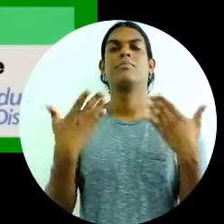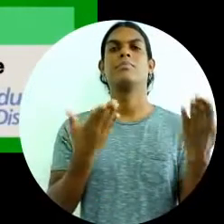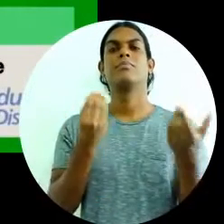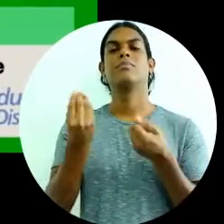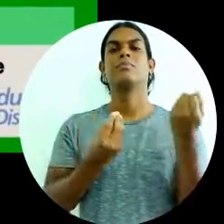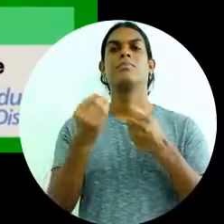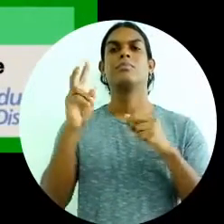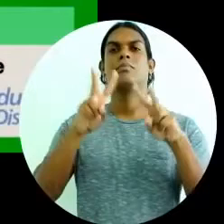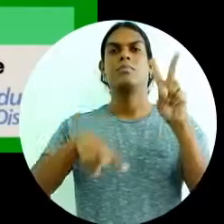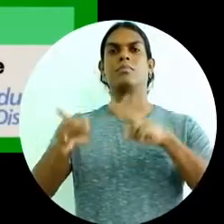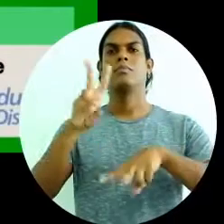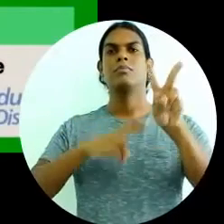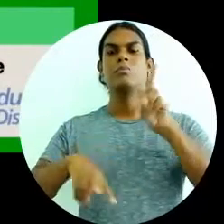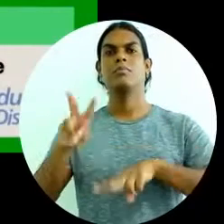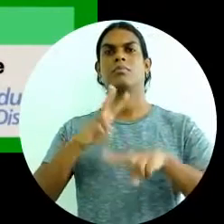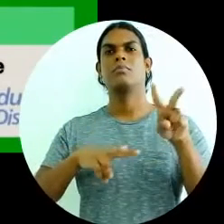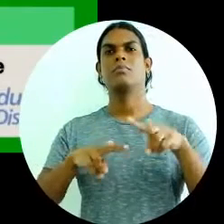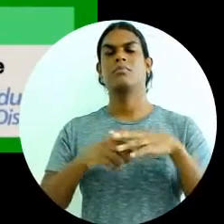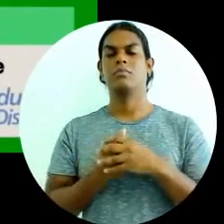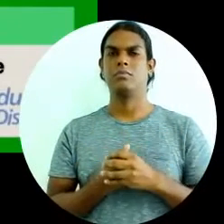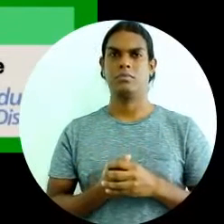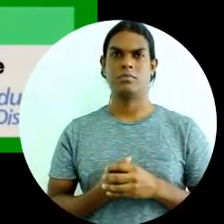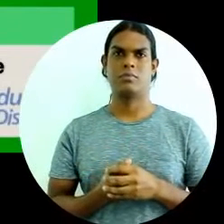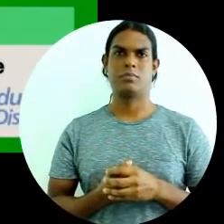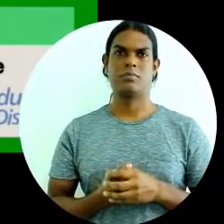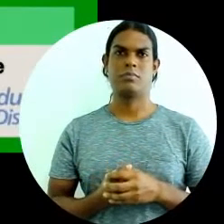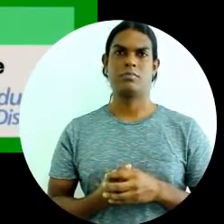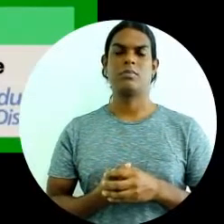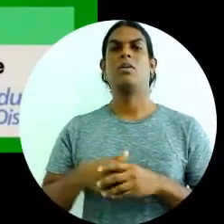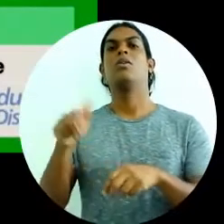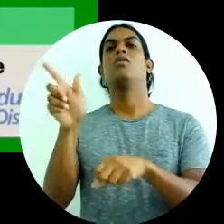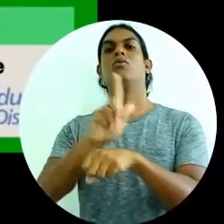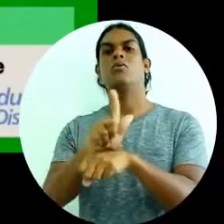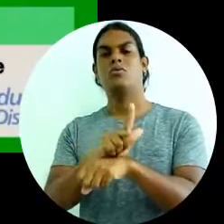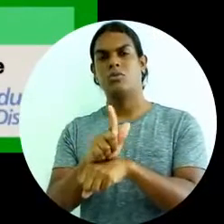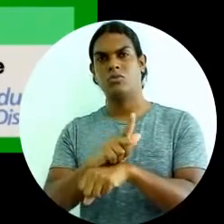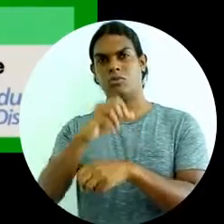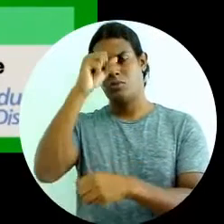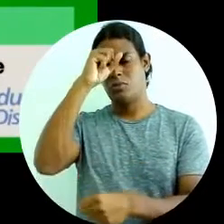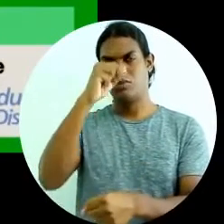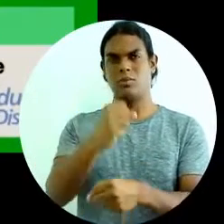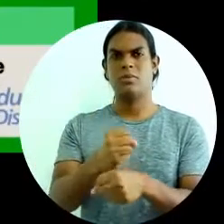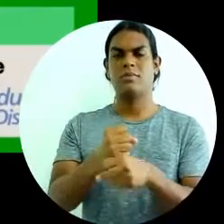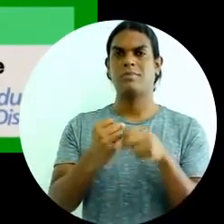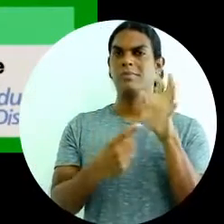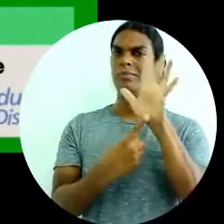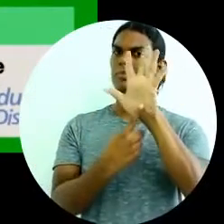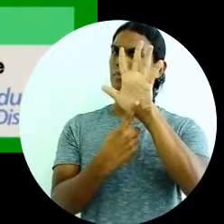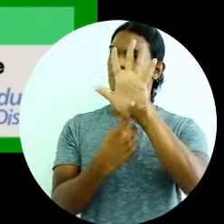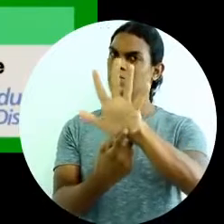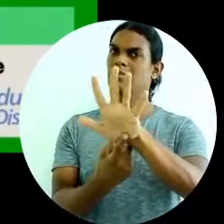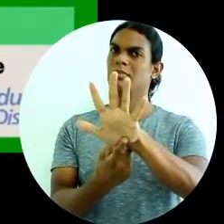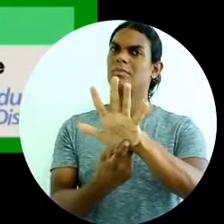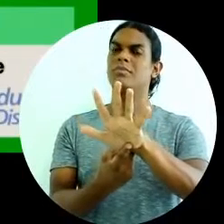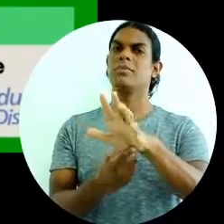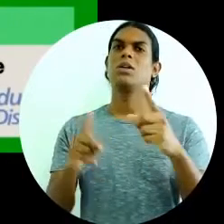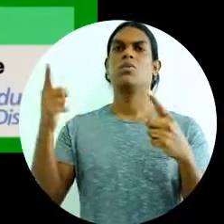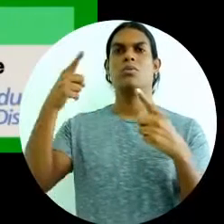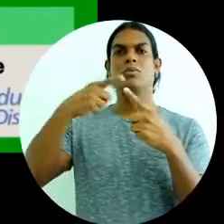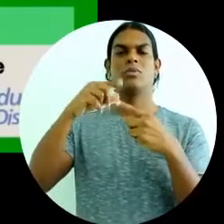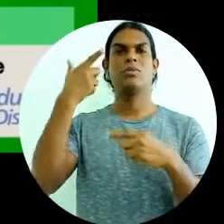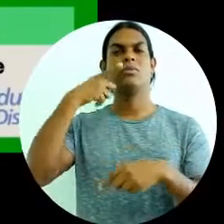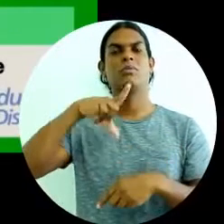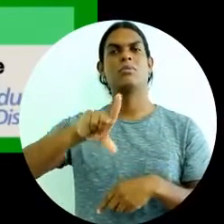avaliar? No terceiro momento, o gestor, a chefia, vai apresentar as metas e as medidas